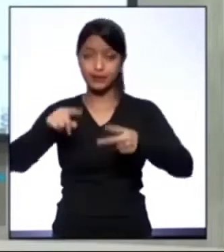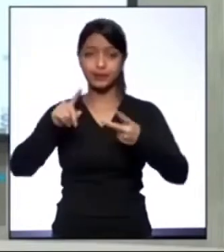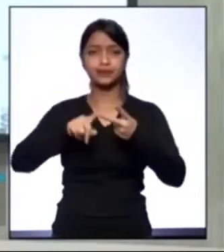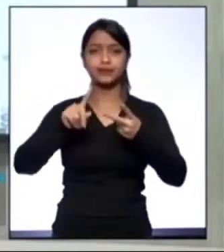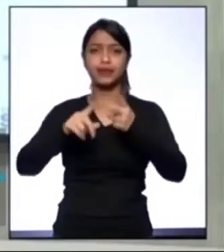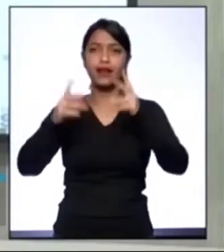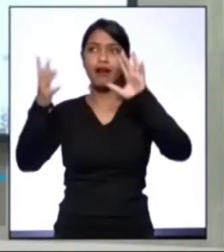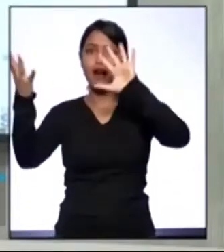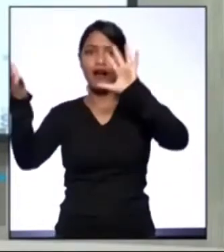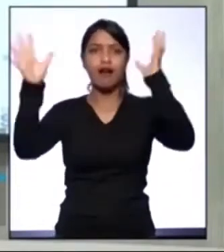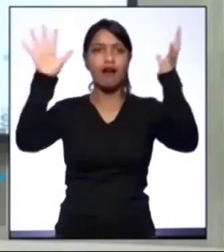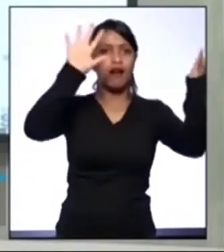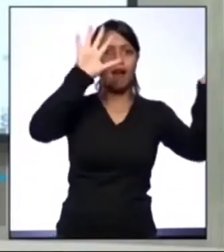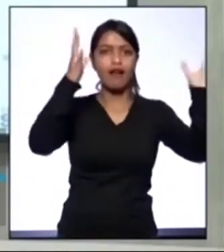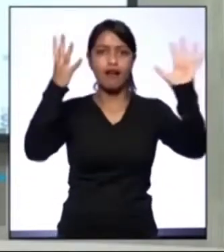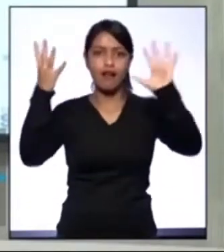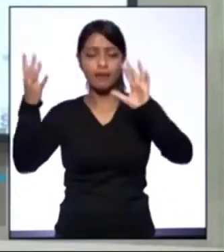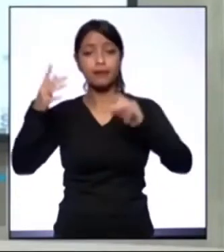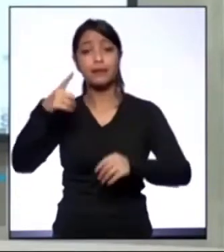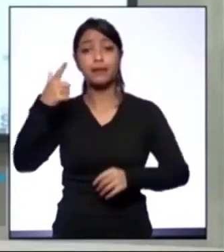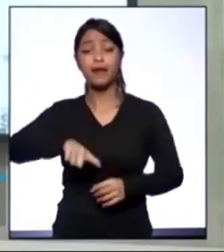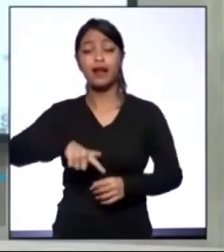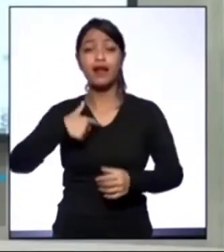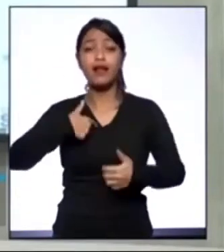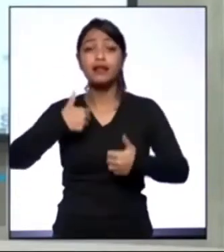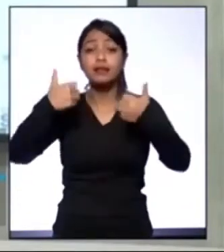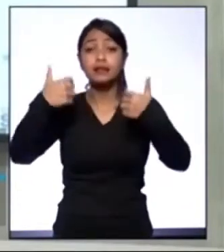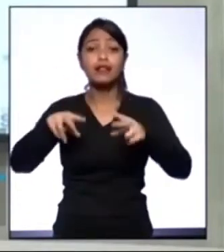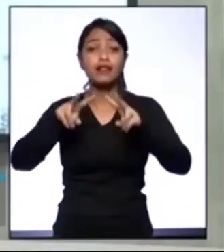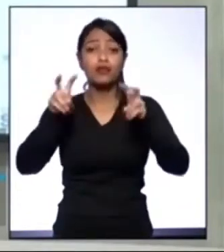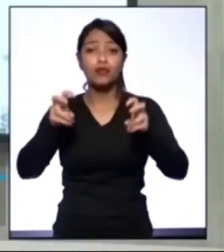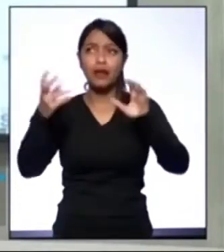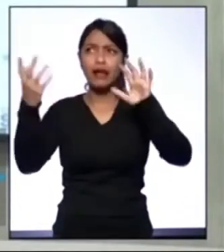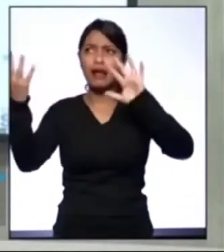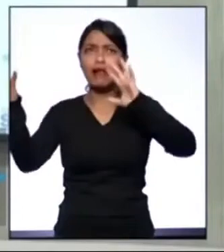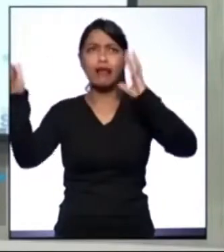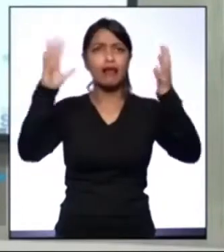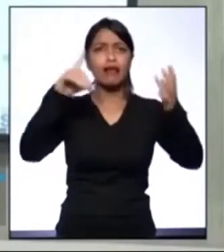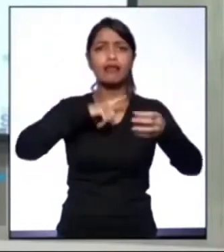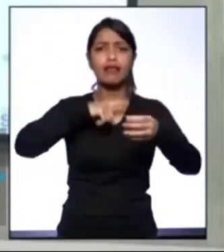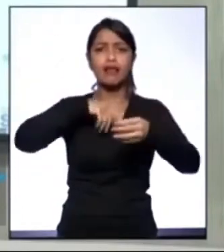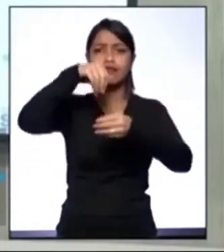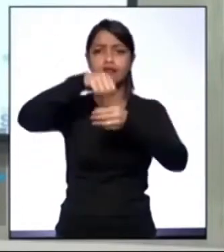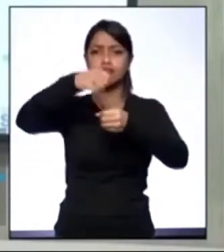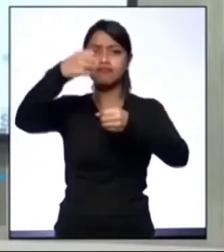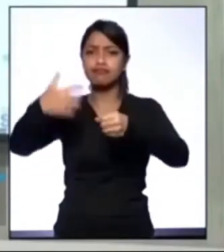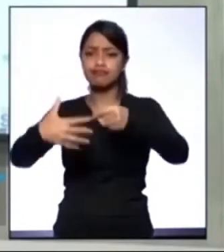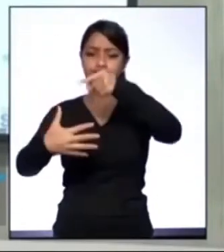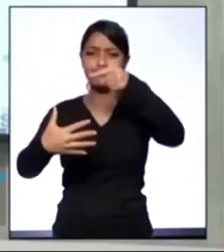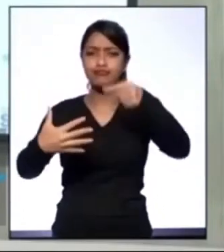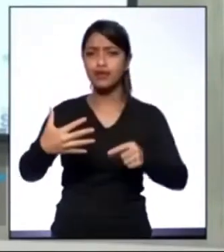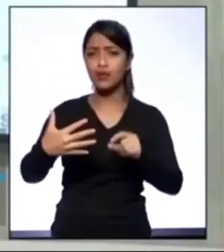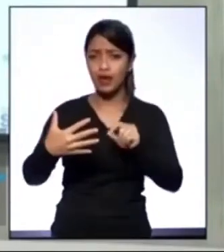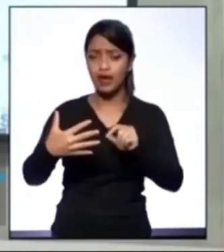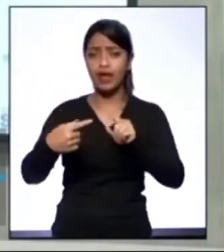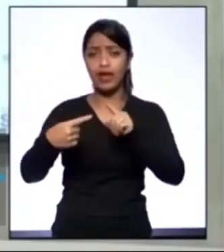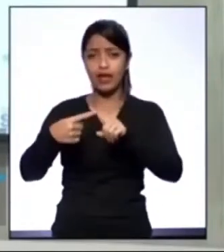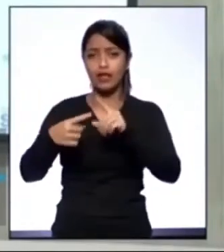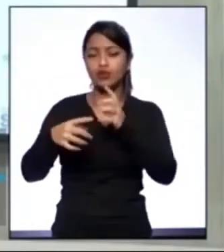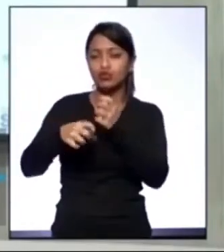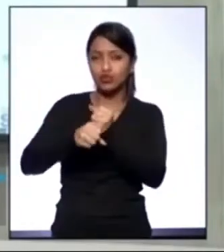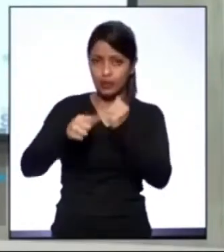os elementos climáticos. Os elementos climáticos são mensuráveis e compõem o clima.